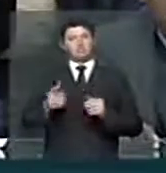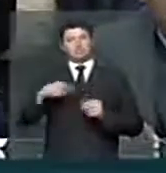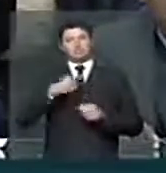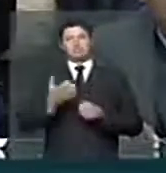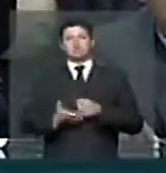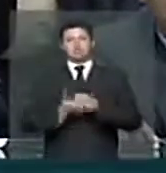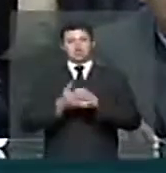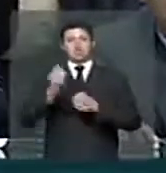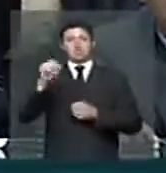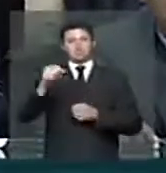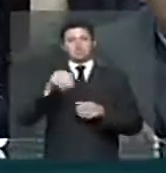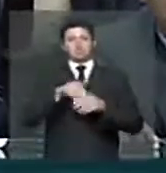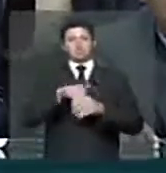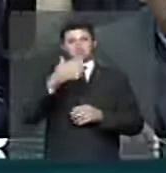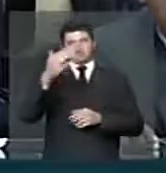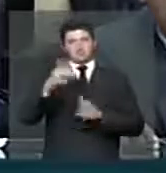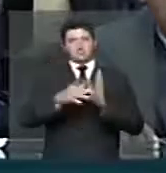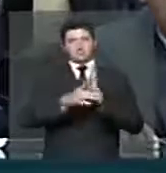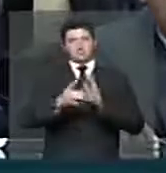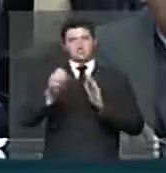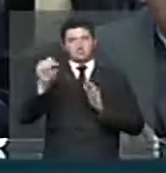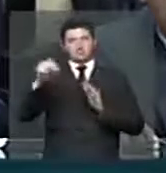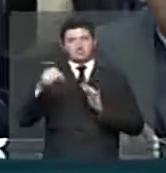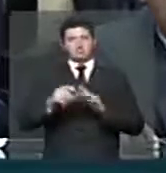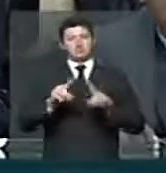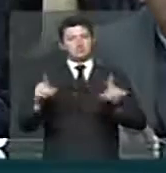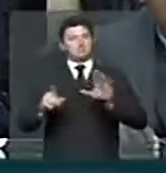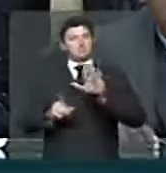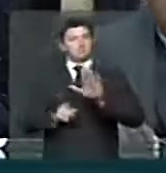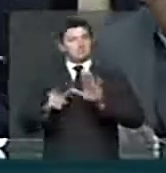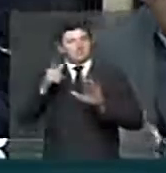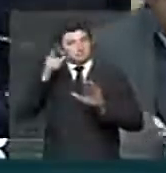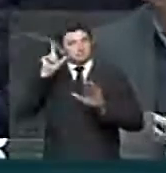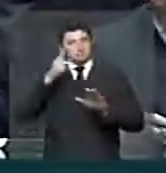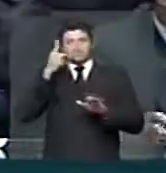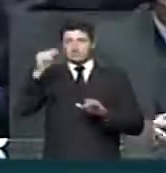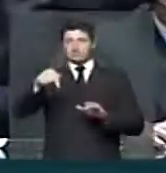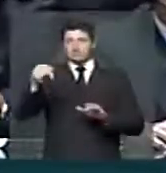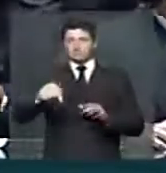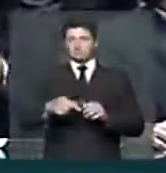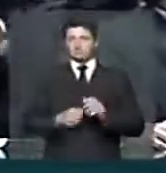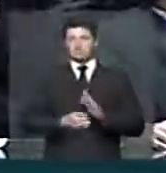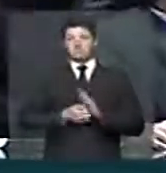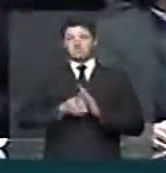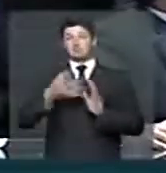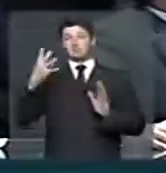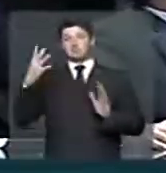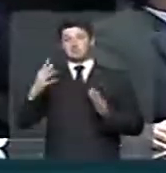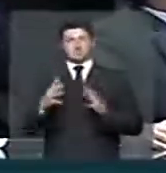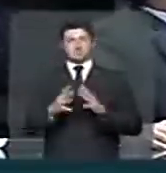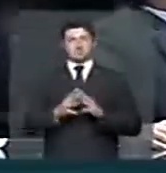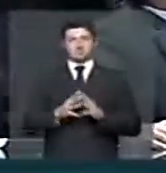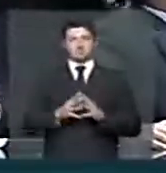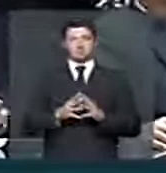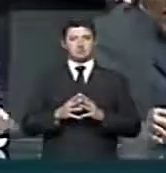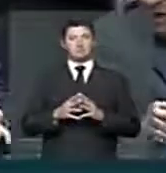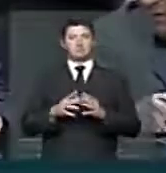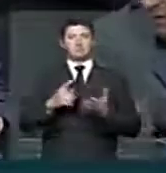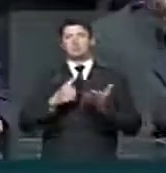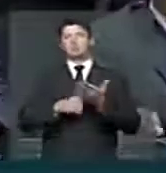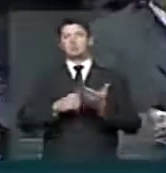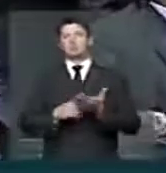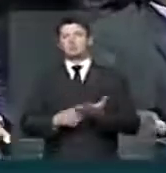colaborar, nós queremos votar os destaques. Agora, ontem foi dito aqui, em diversas ocasiões, sobre